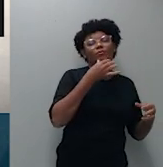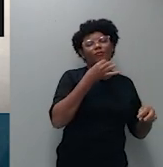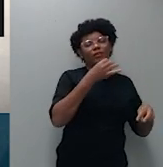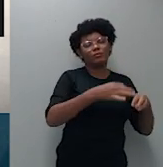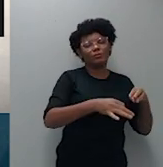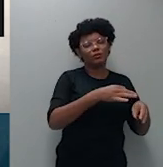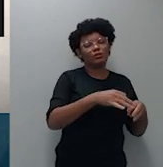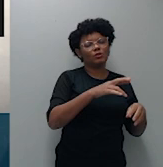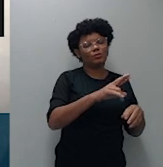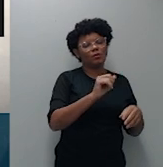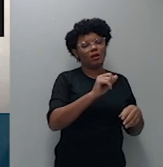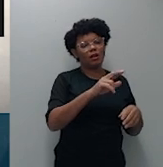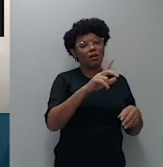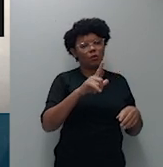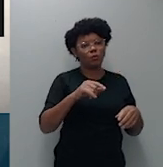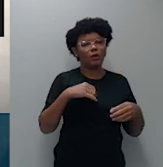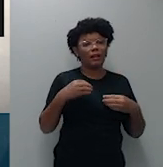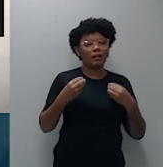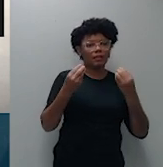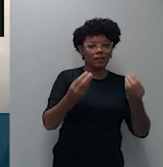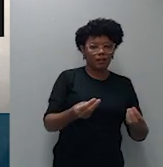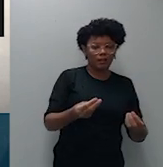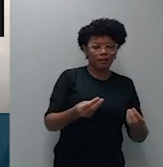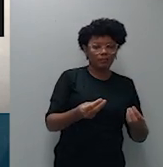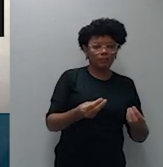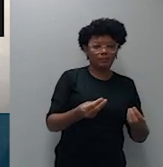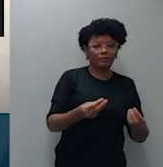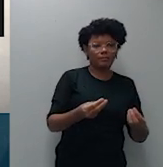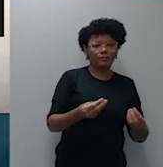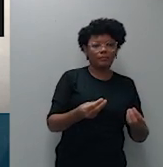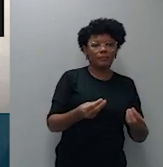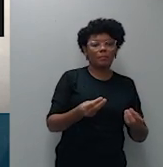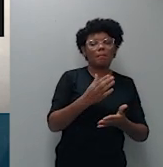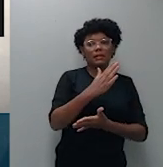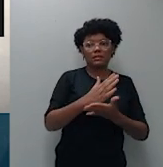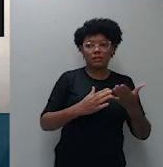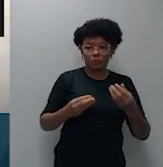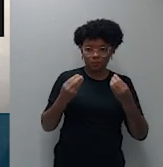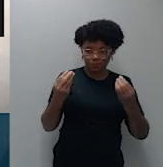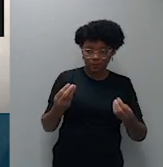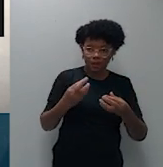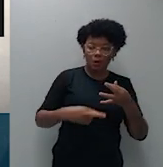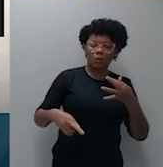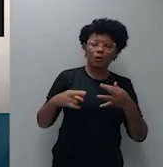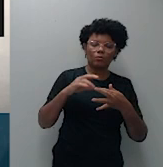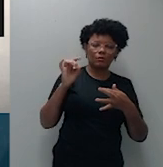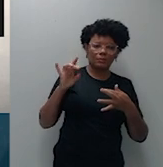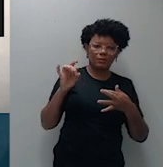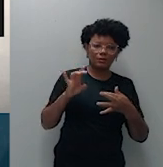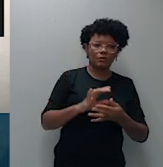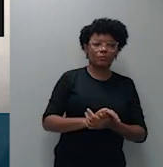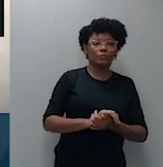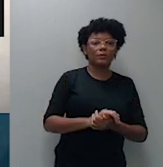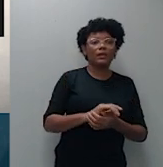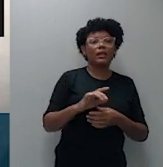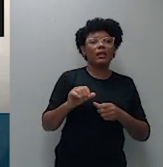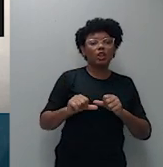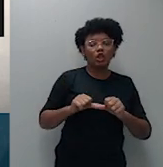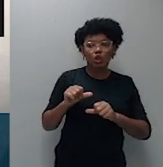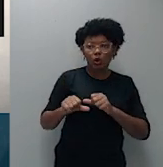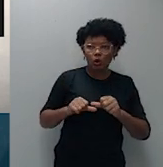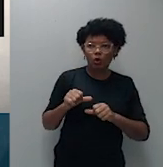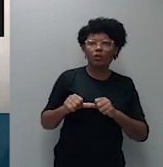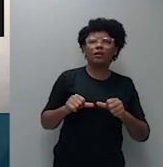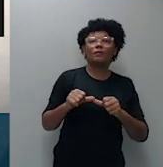Ministro Raul Araújo ele dá provimento para dar parcial provimento ao especial e